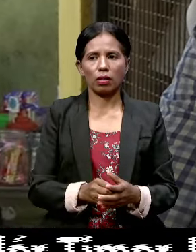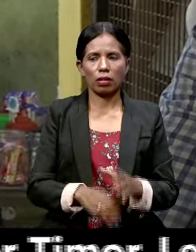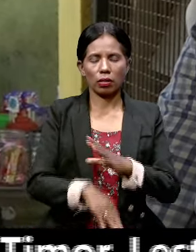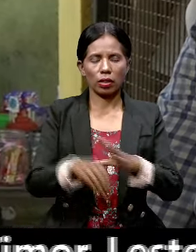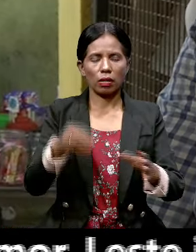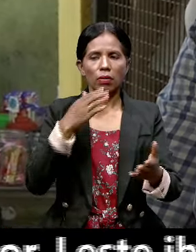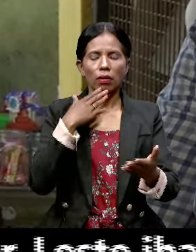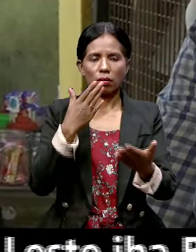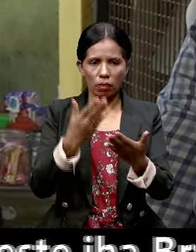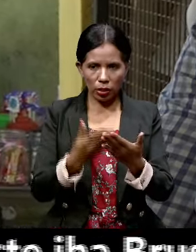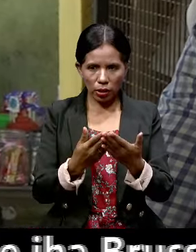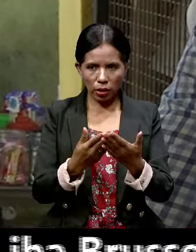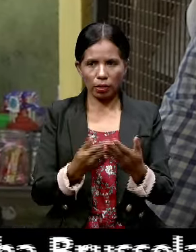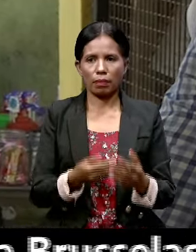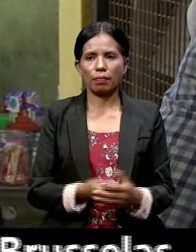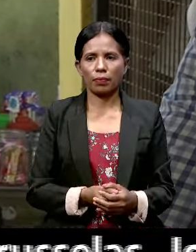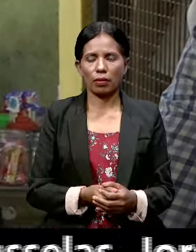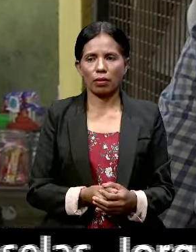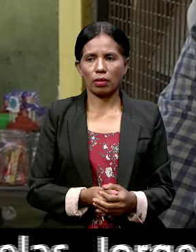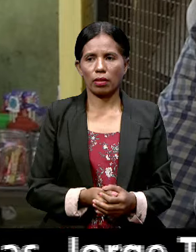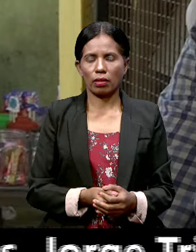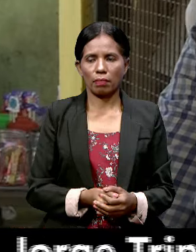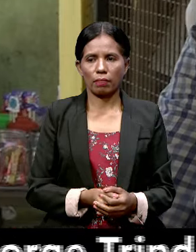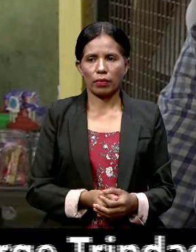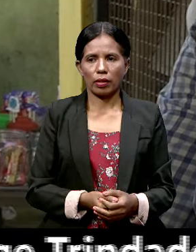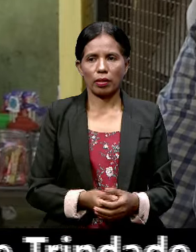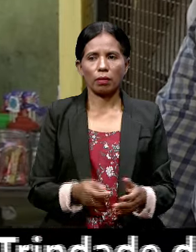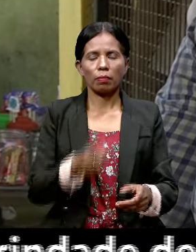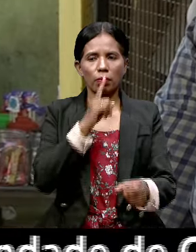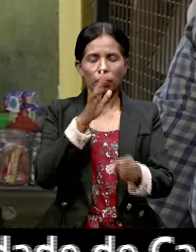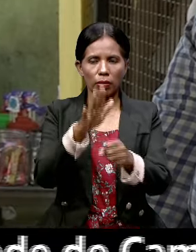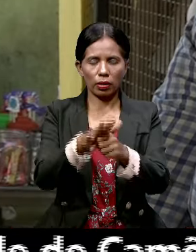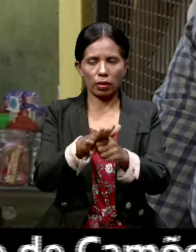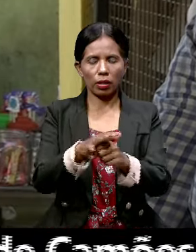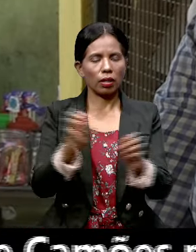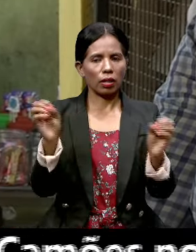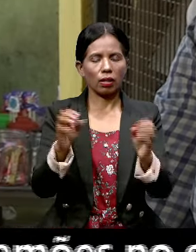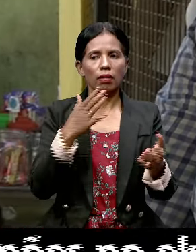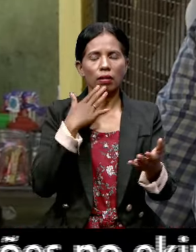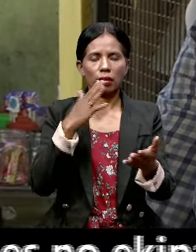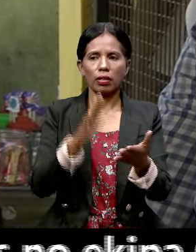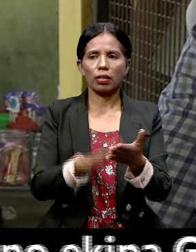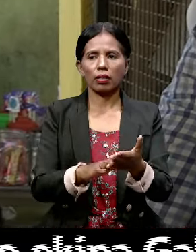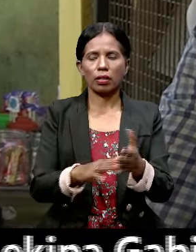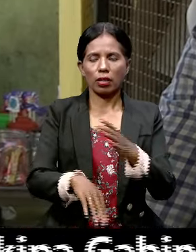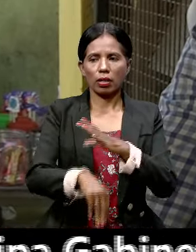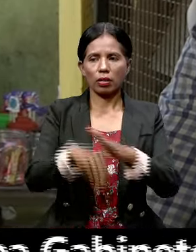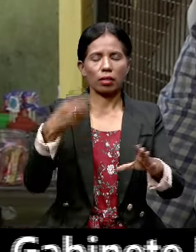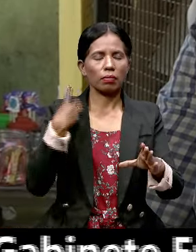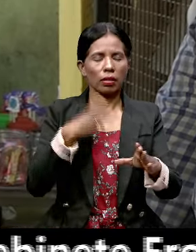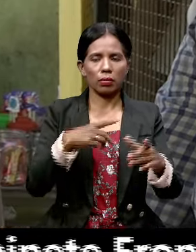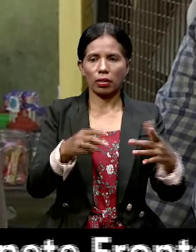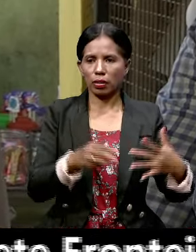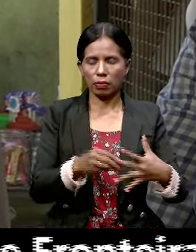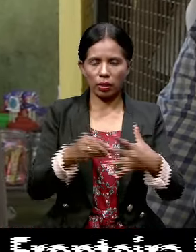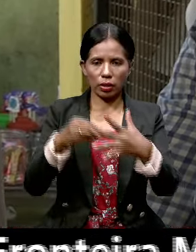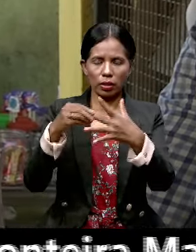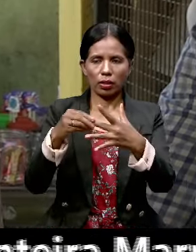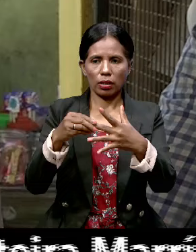diku ne be botira permete malle bot la dia. Botira ne be ma sai ami liliwa